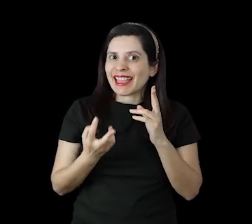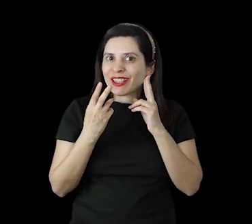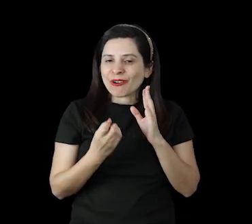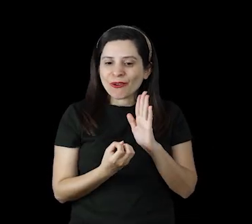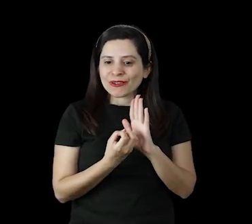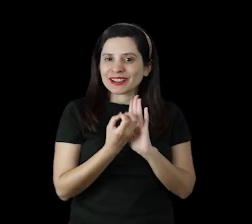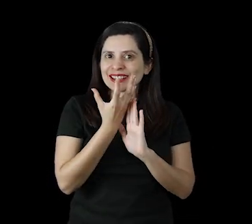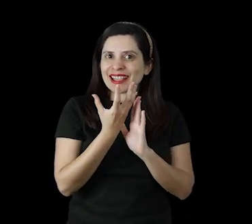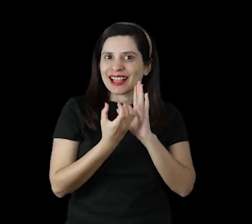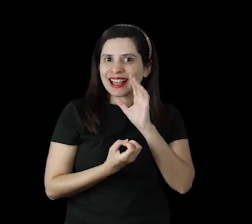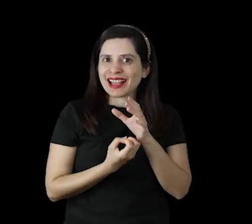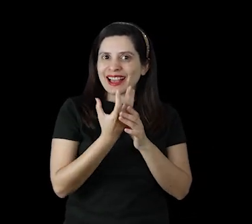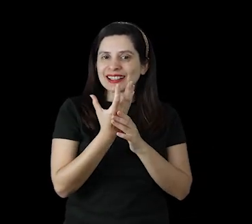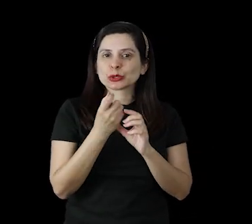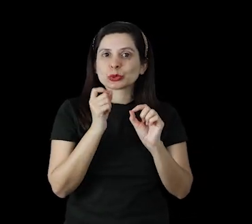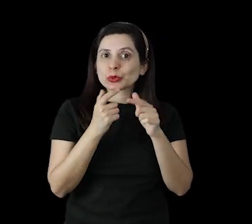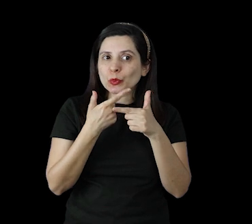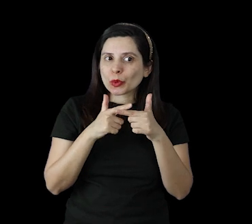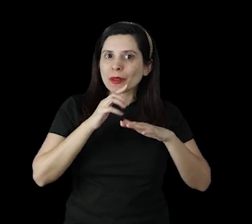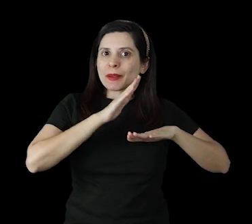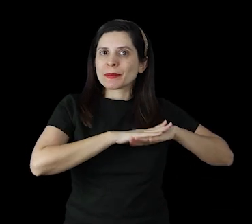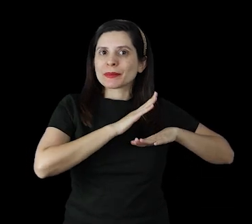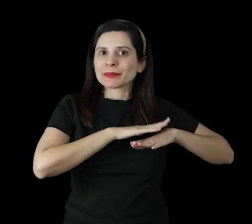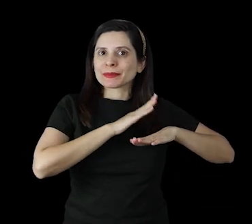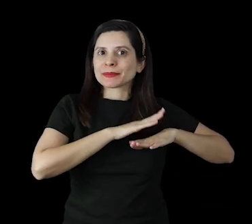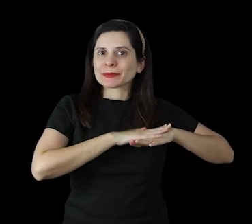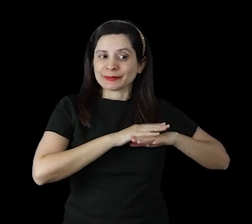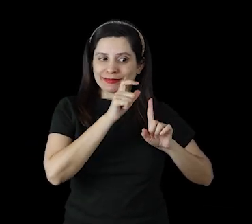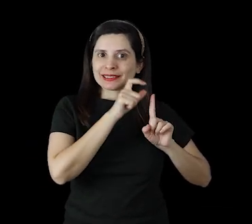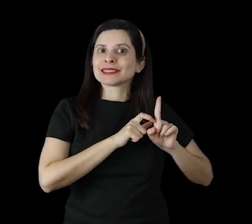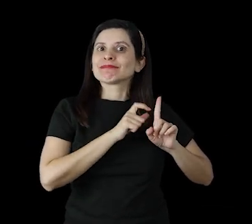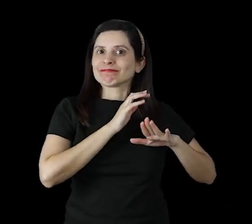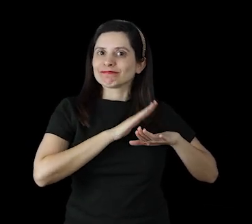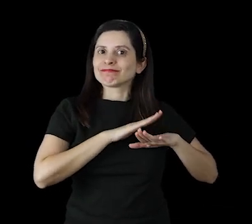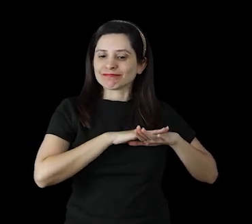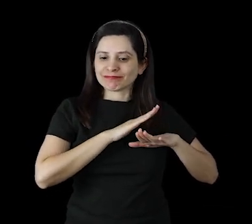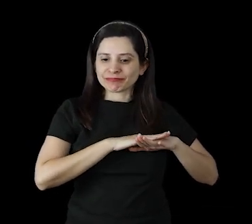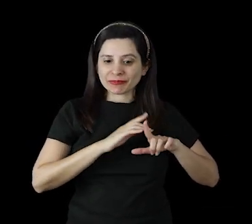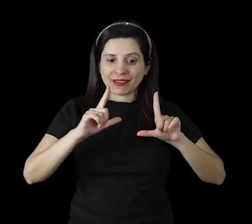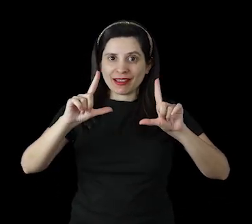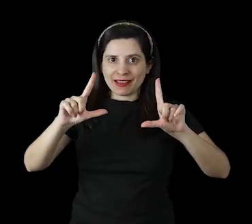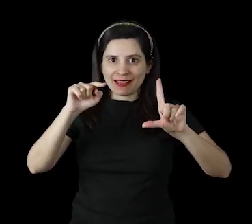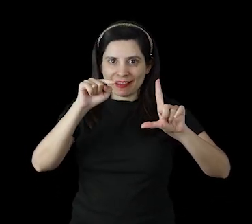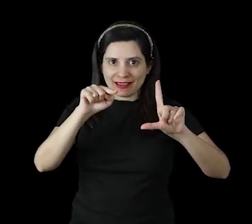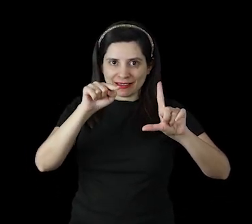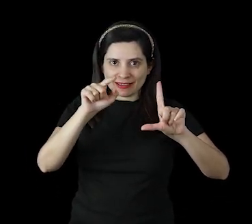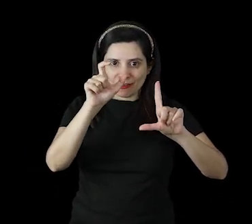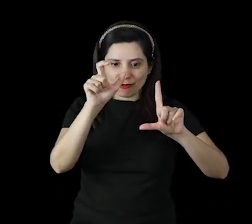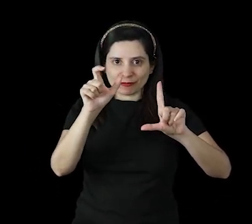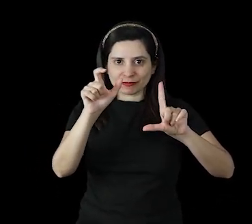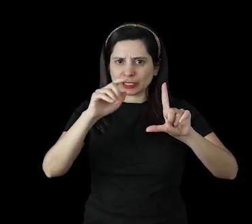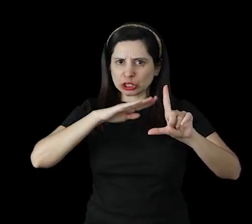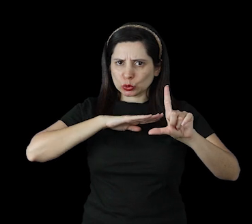criasse um problema para si mesmo, né? E aí, aqui é o segundo atos, que tem todas